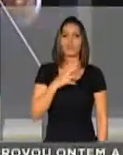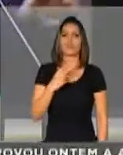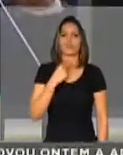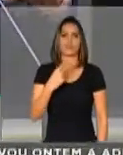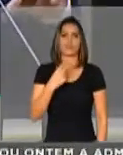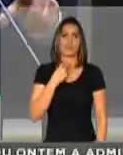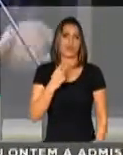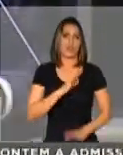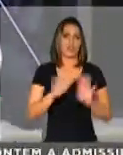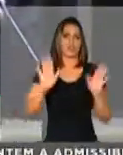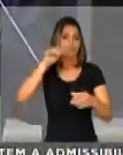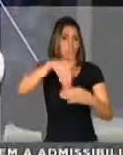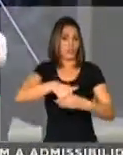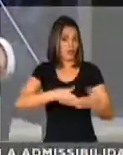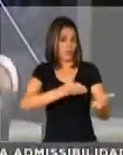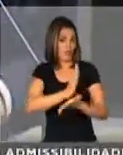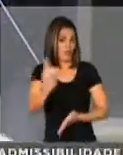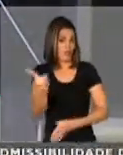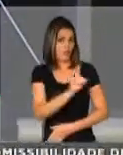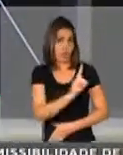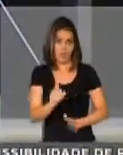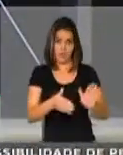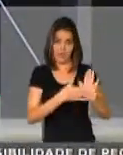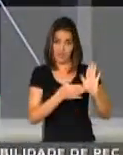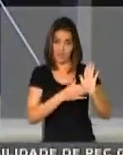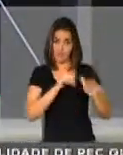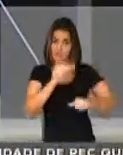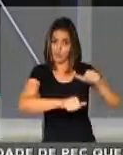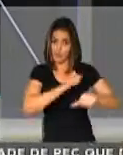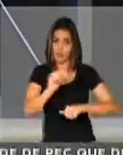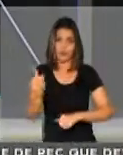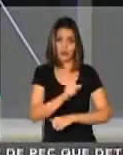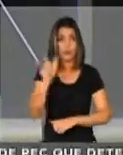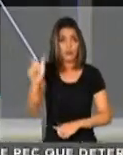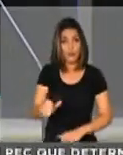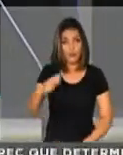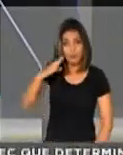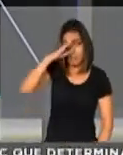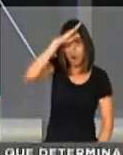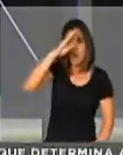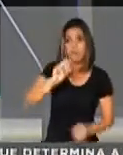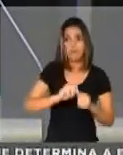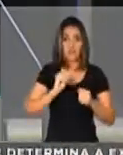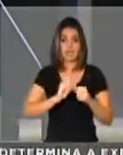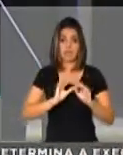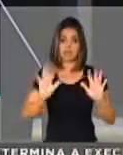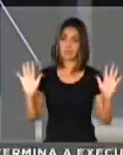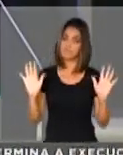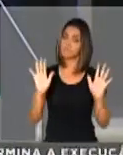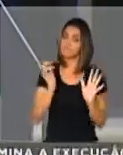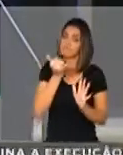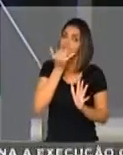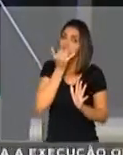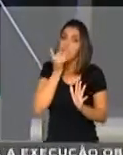temos nada a ver com a fatura que o senhor Jair Bolsonaro tem que pagar